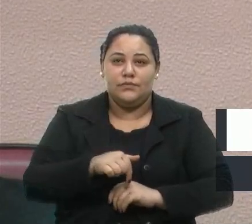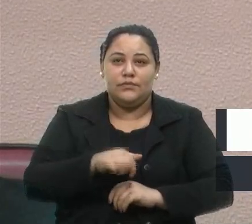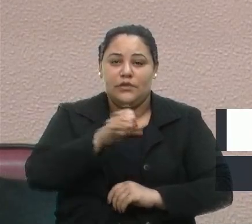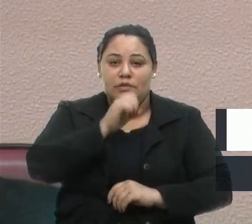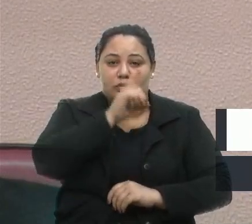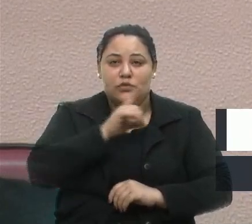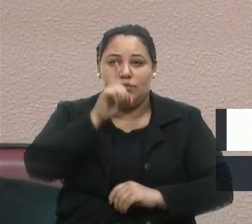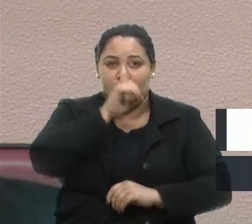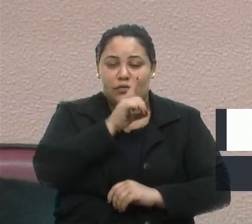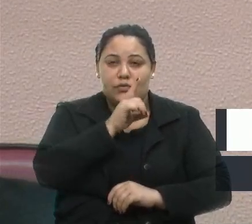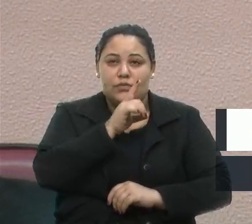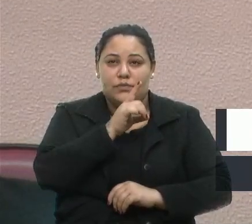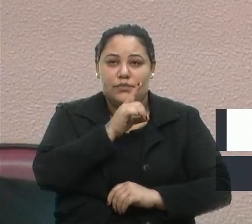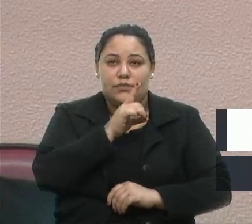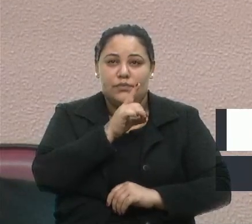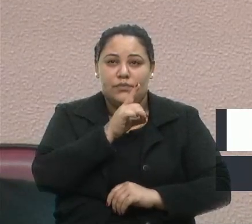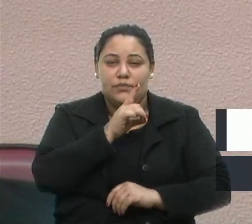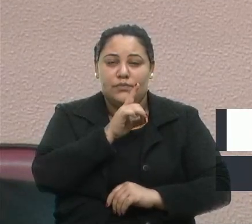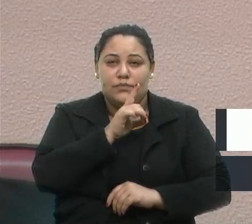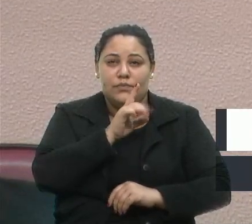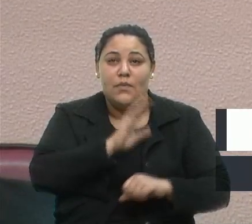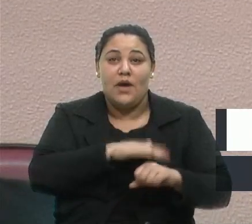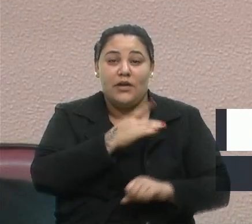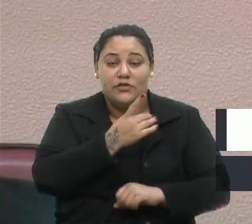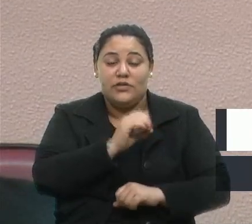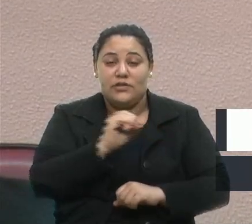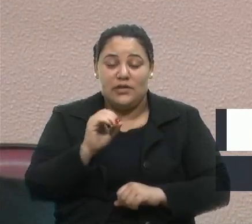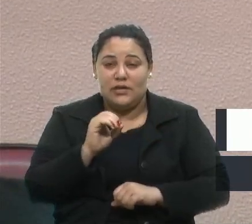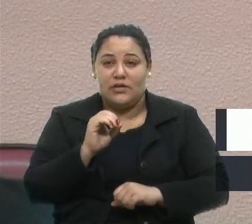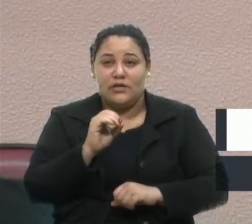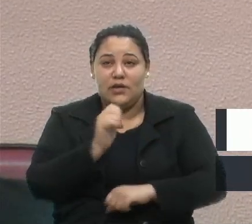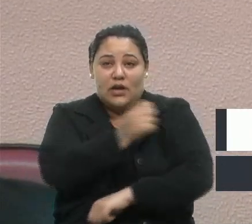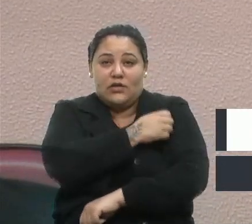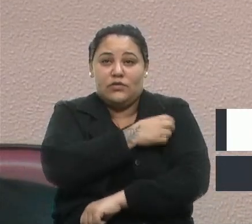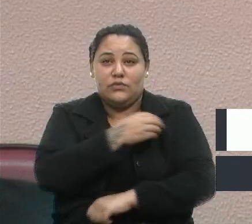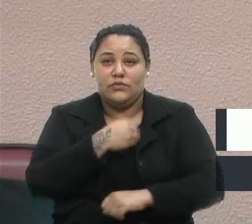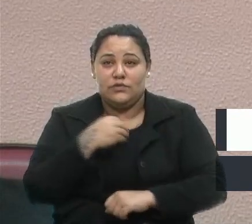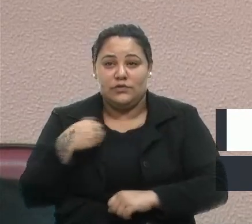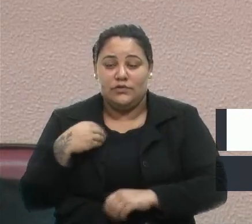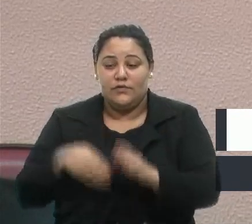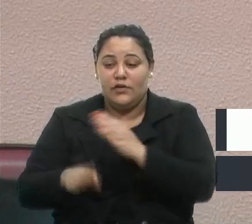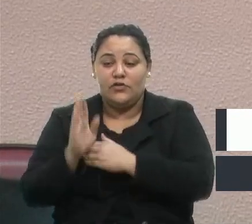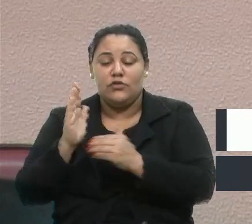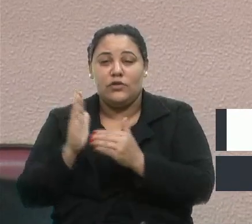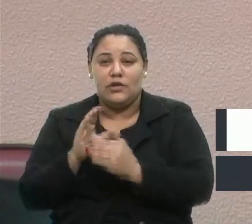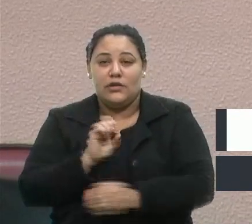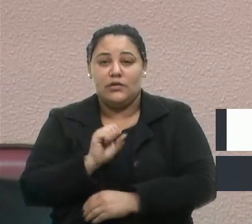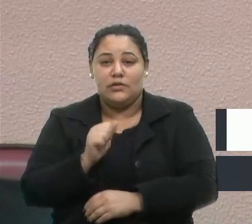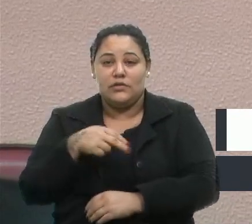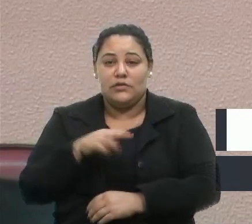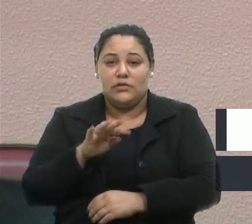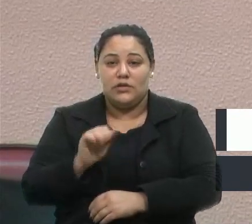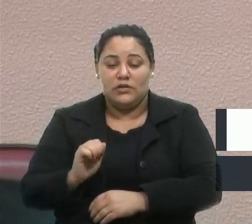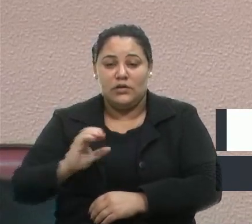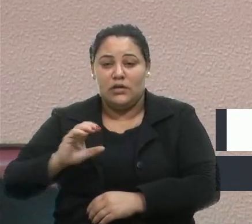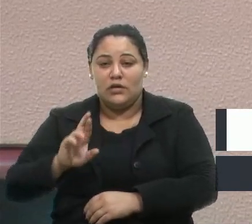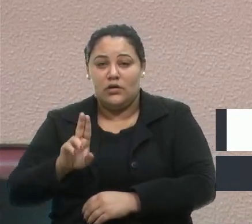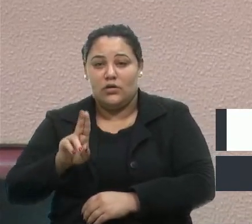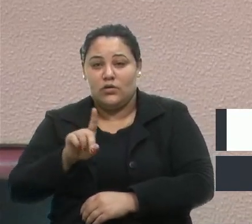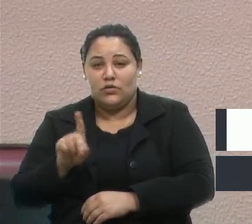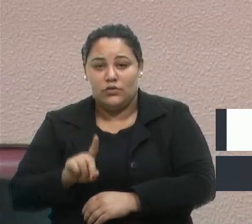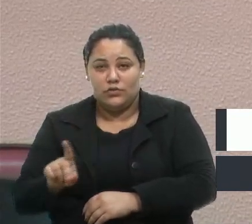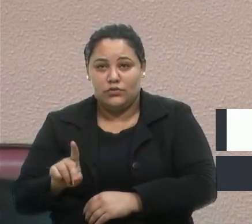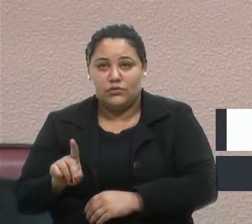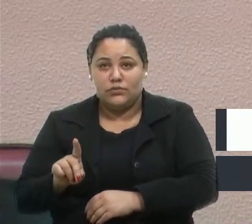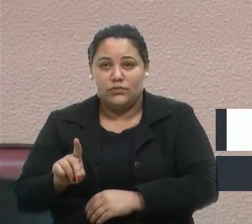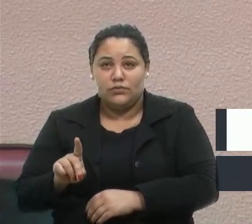integração que fizeram, mais de 100 alunos de medicina de Caxias estavam em Santa Cruz. A integração, porque o fato de estar junto,